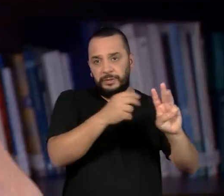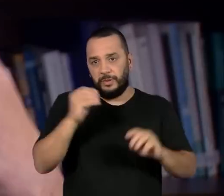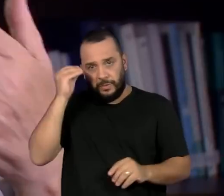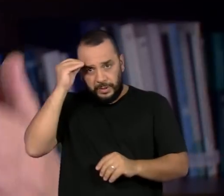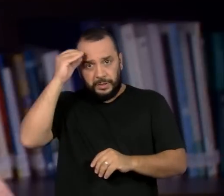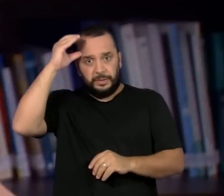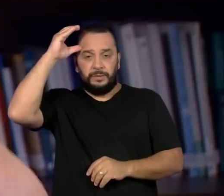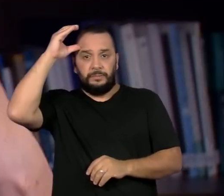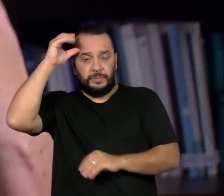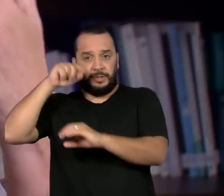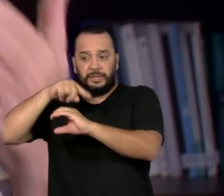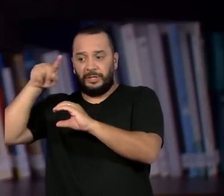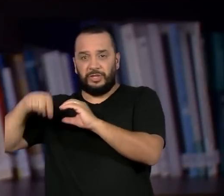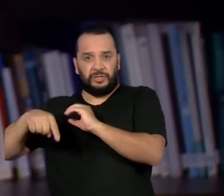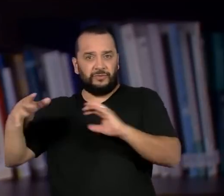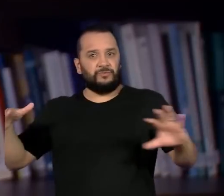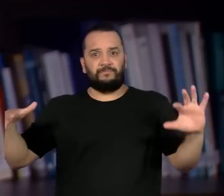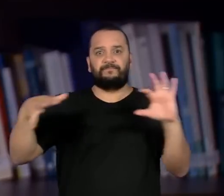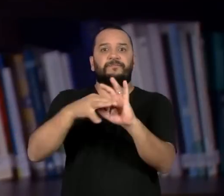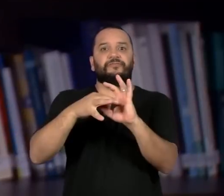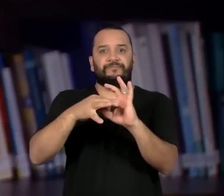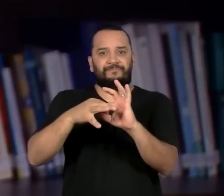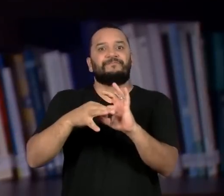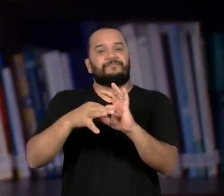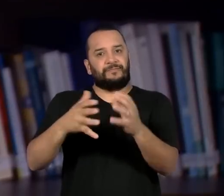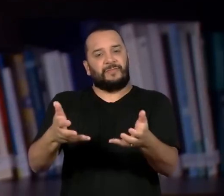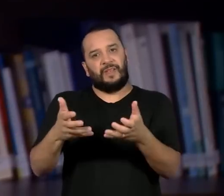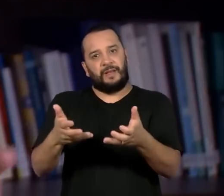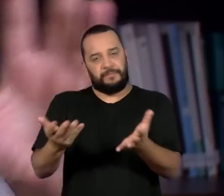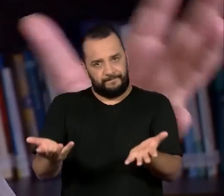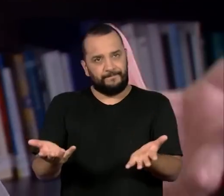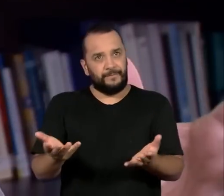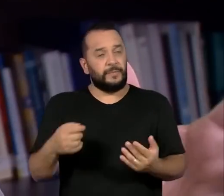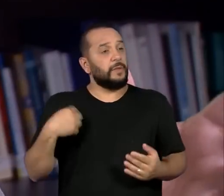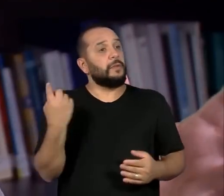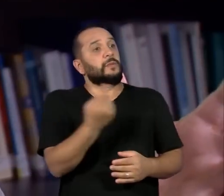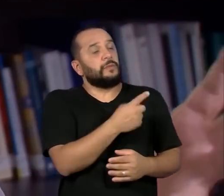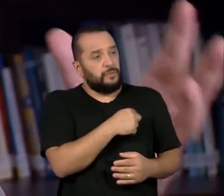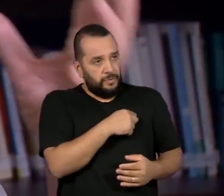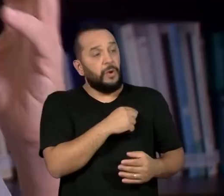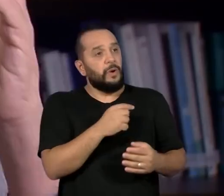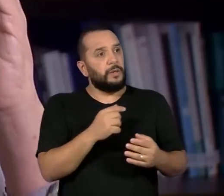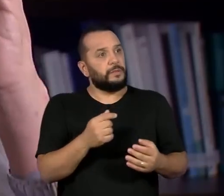E nós vamos passar a formar milhares de estudantes para essa nova economia.